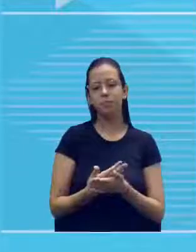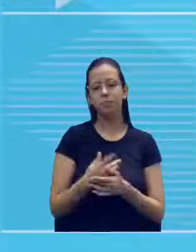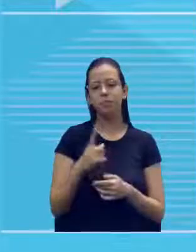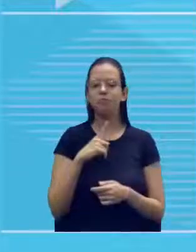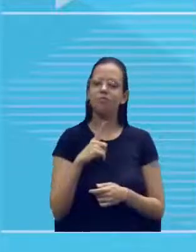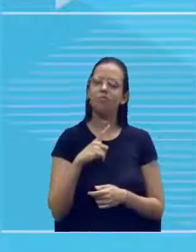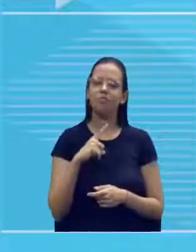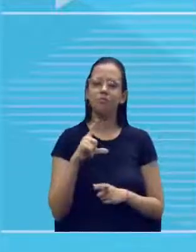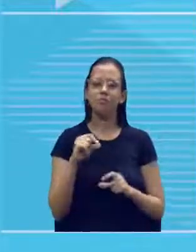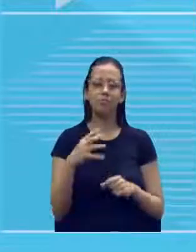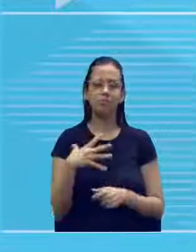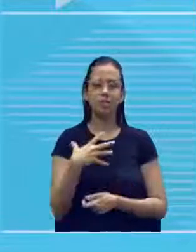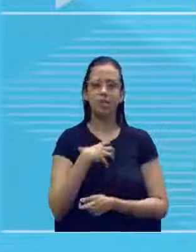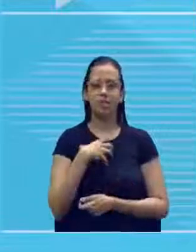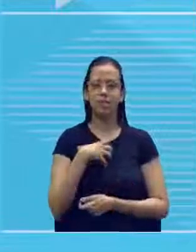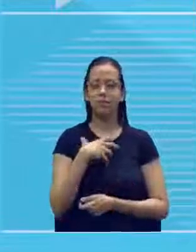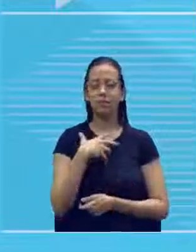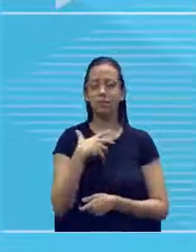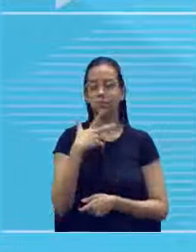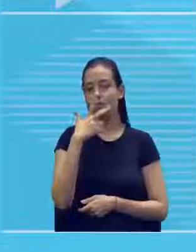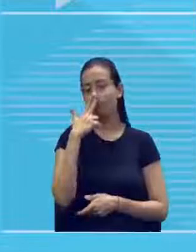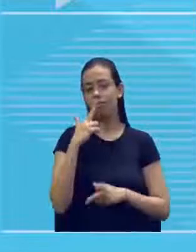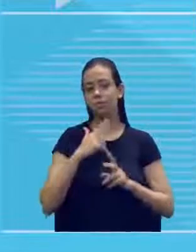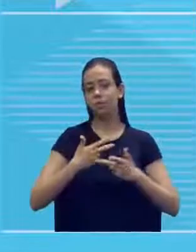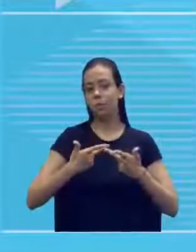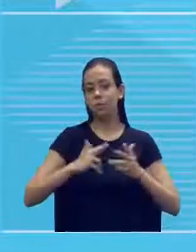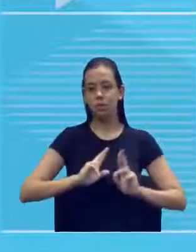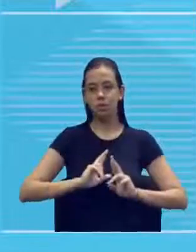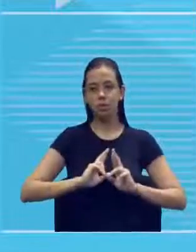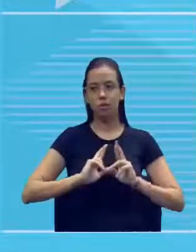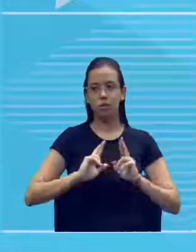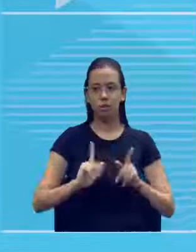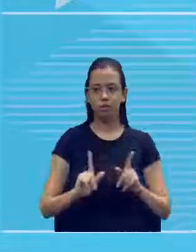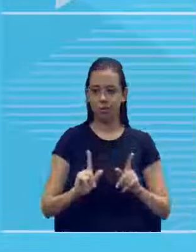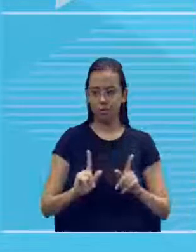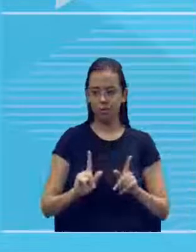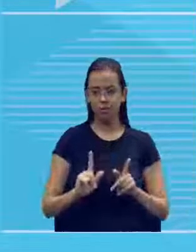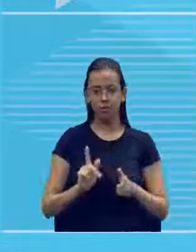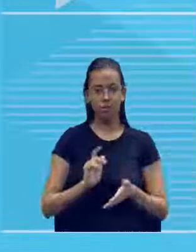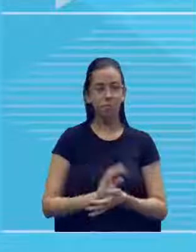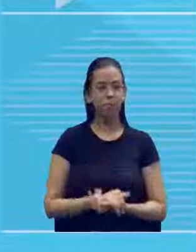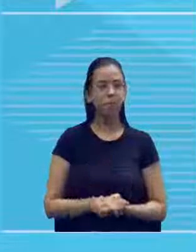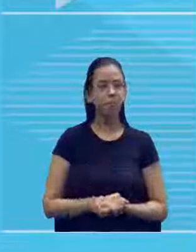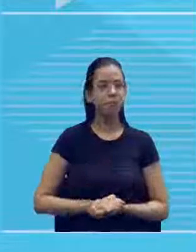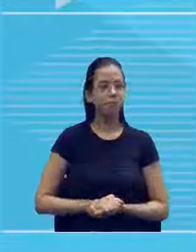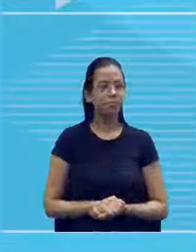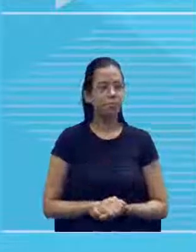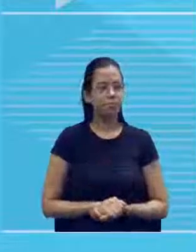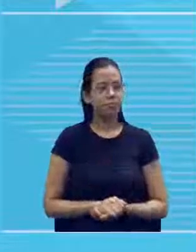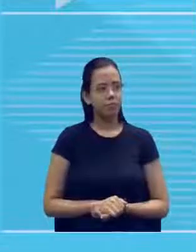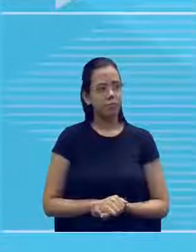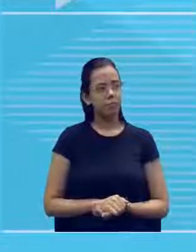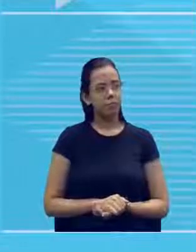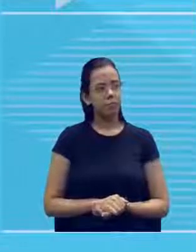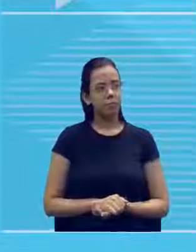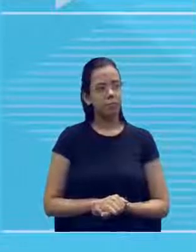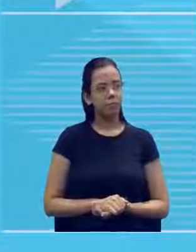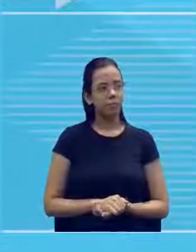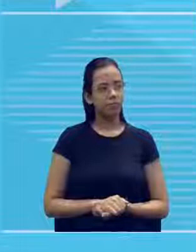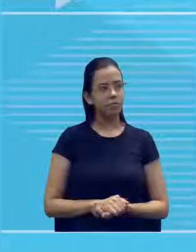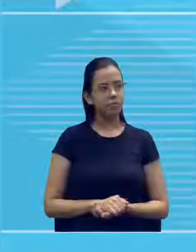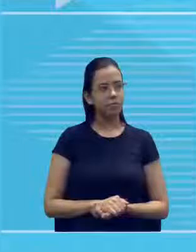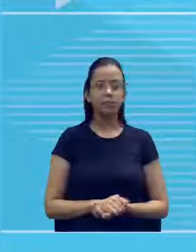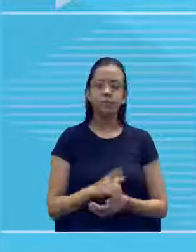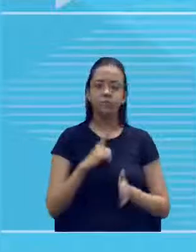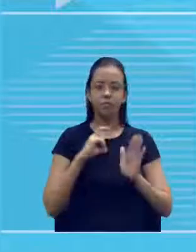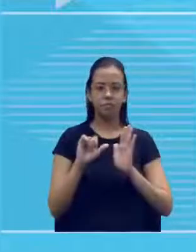ter aquele clima assim, né, de algo realmente bastante diferente. E aí, gente, nós temos a primeira